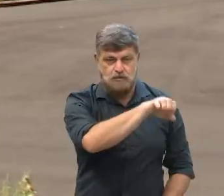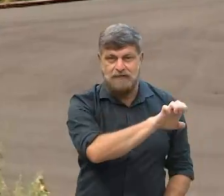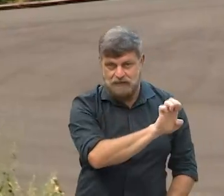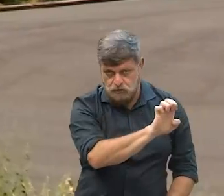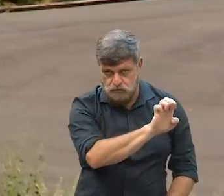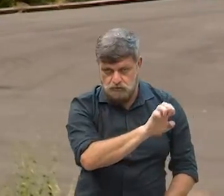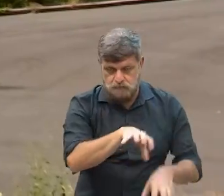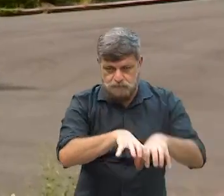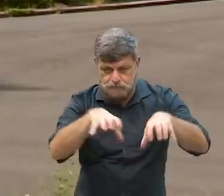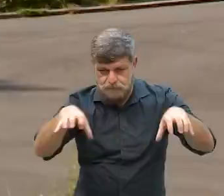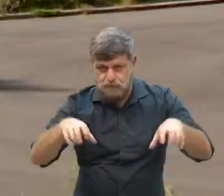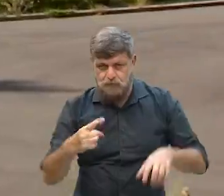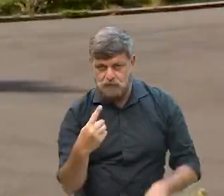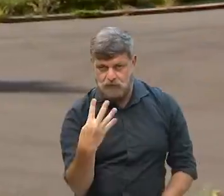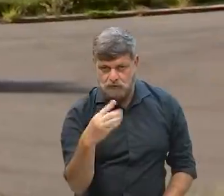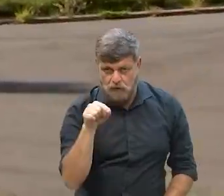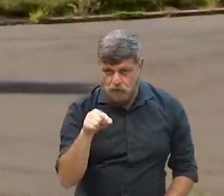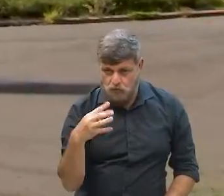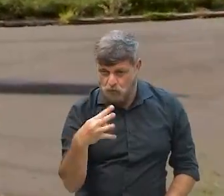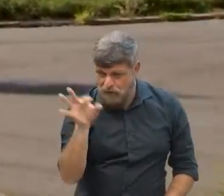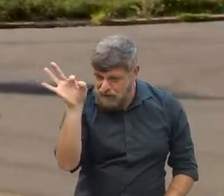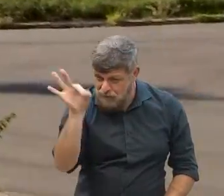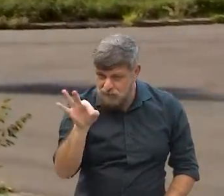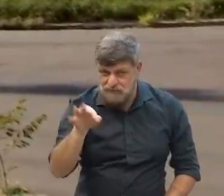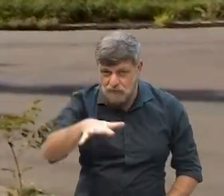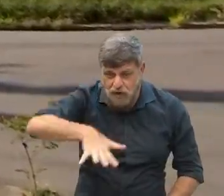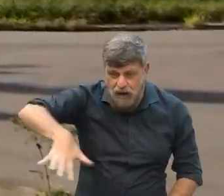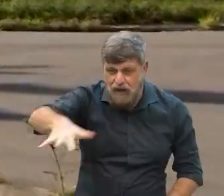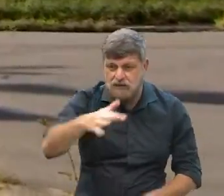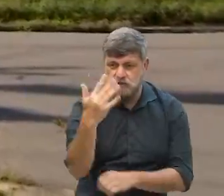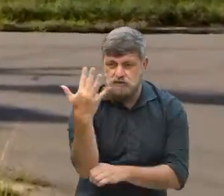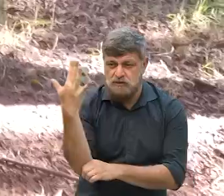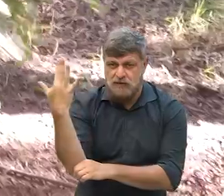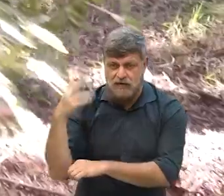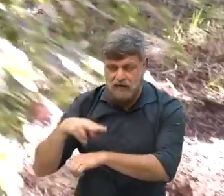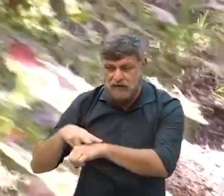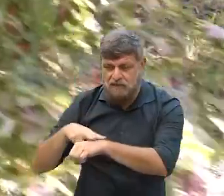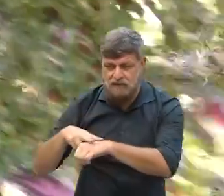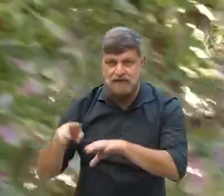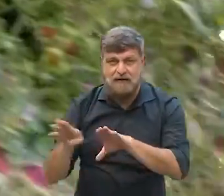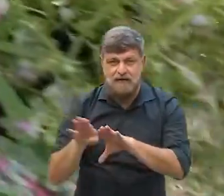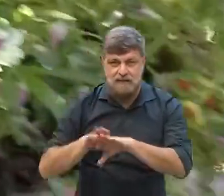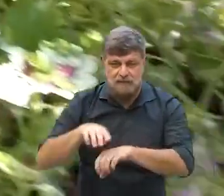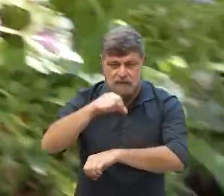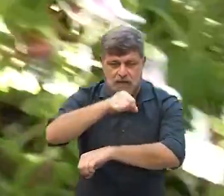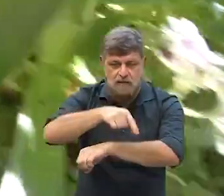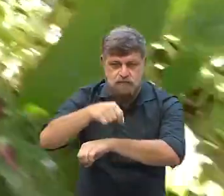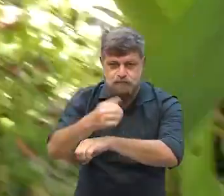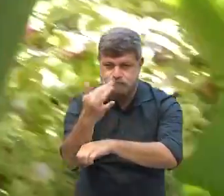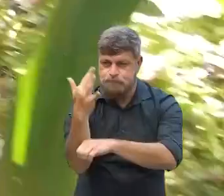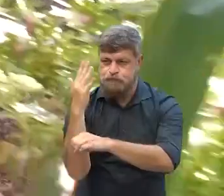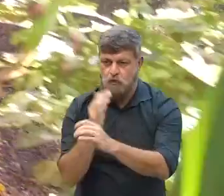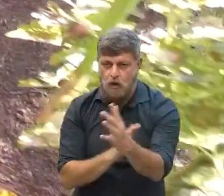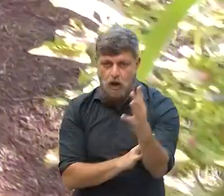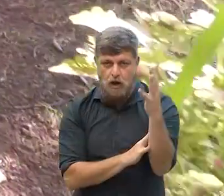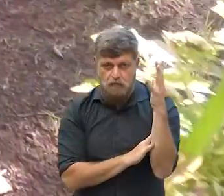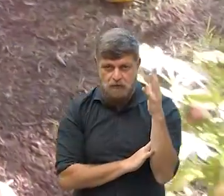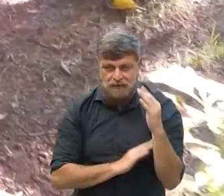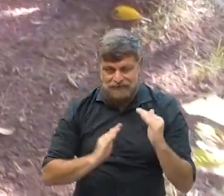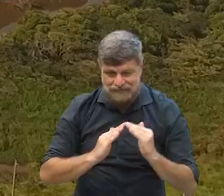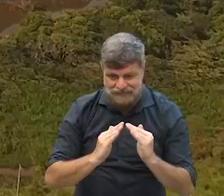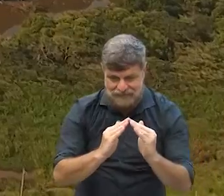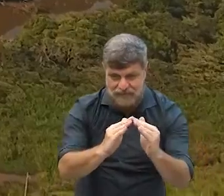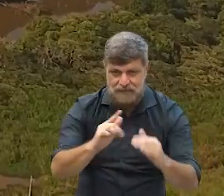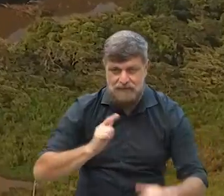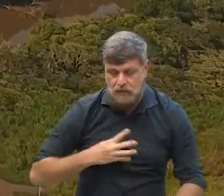Dos 14,4% de cobertura vegetal, que também inclui a arborização urbana, 40%